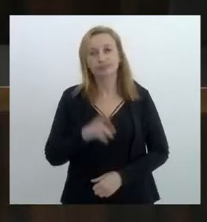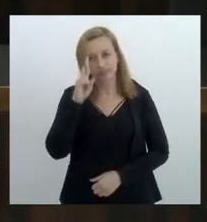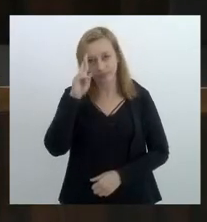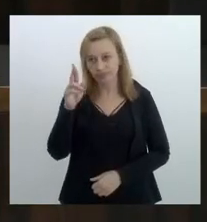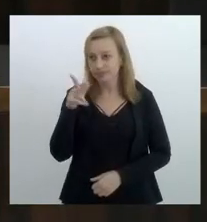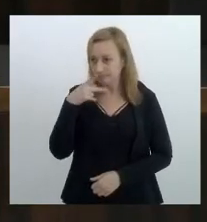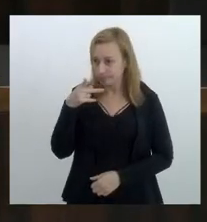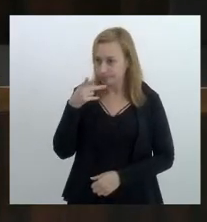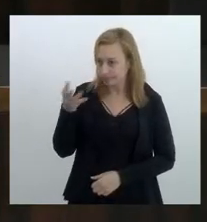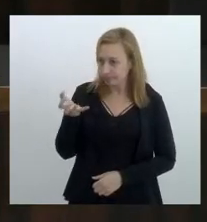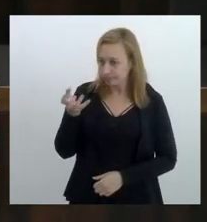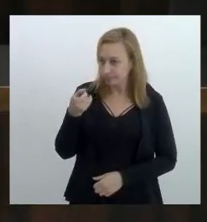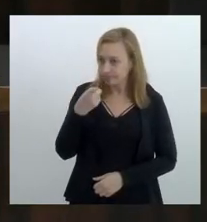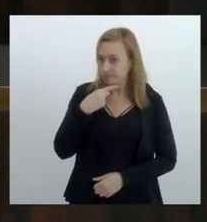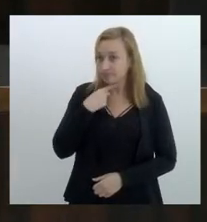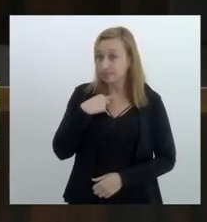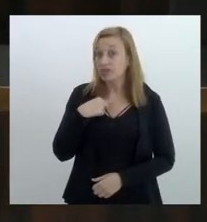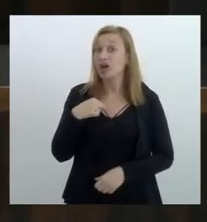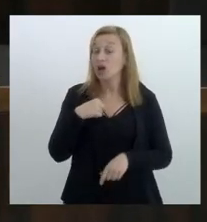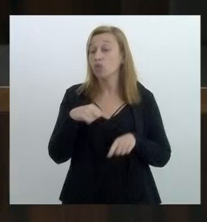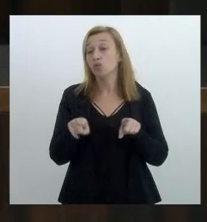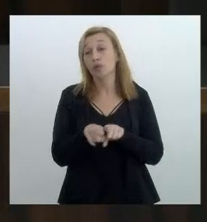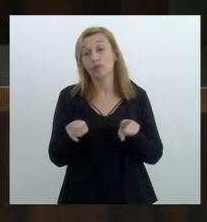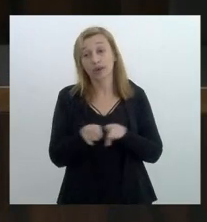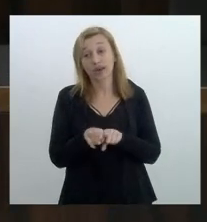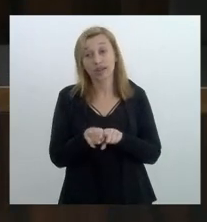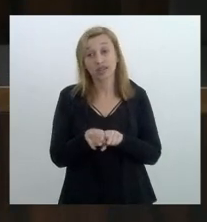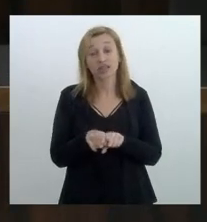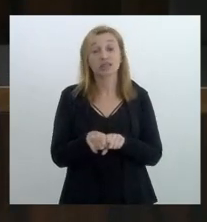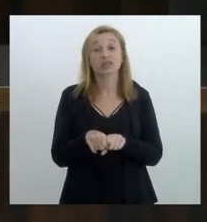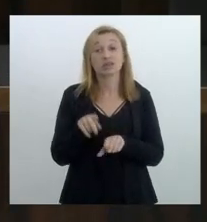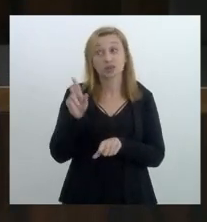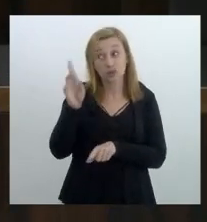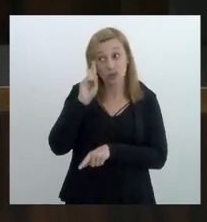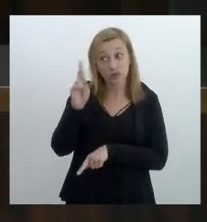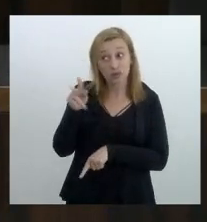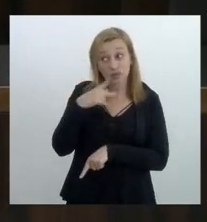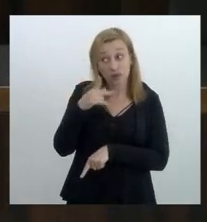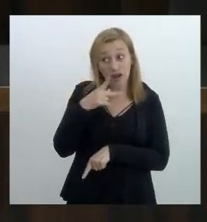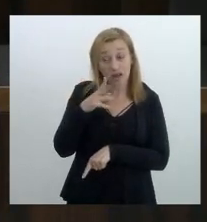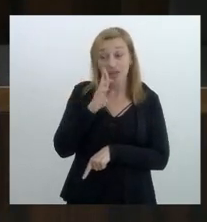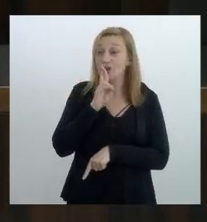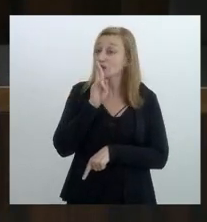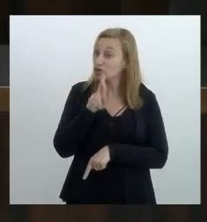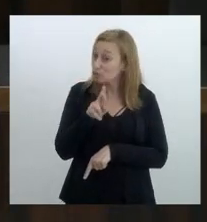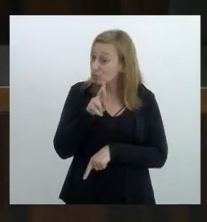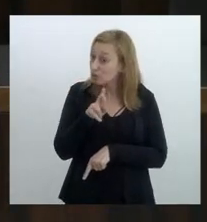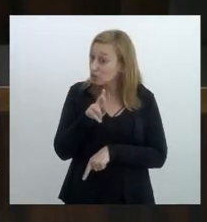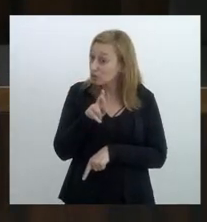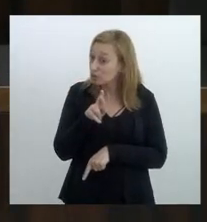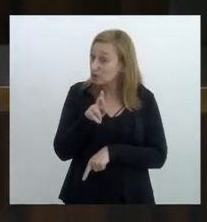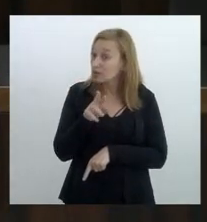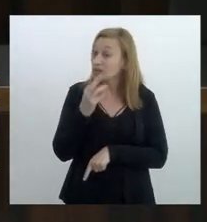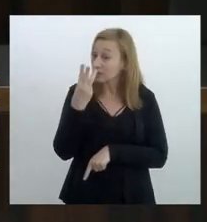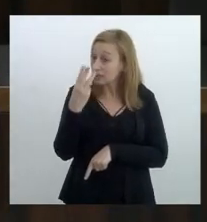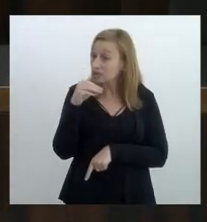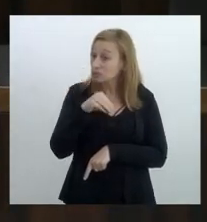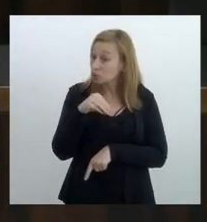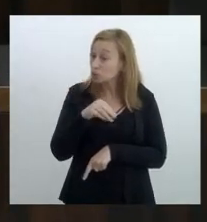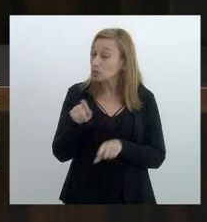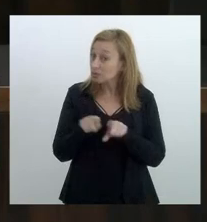que desejar, mas eu vou também tentar fazer o que o senhor fale, responda nos mesmos